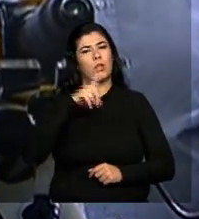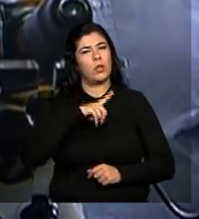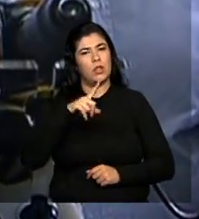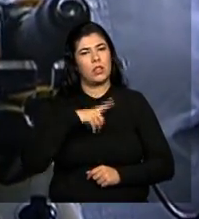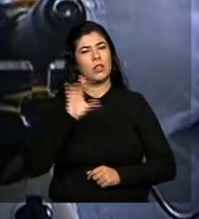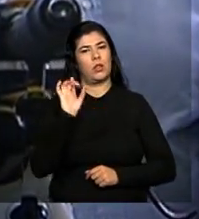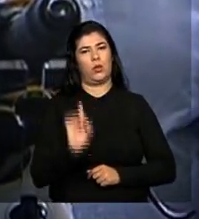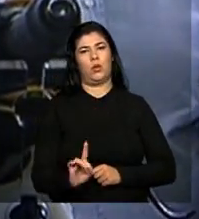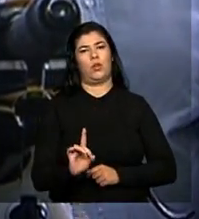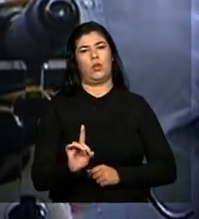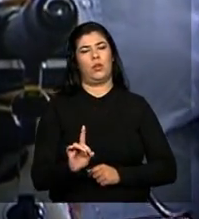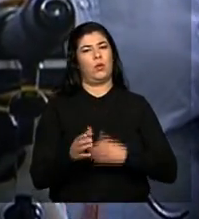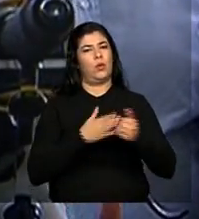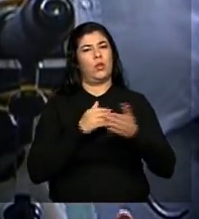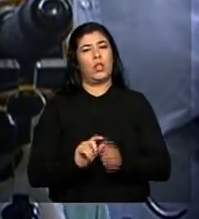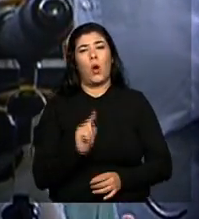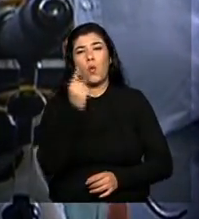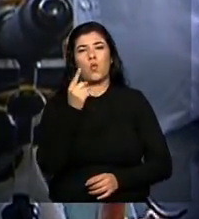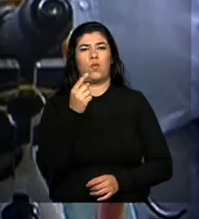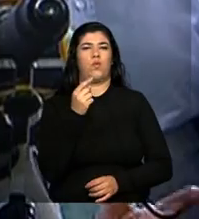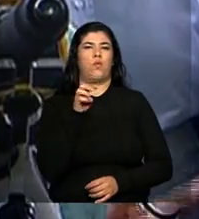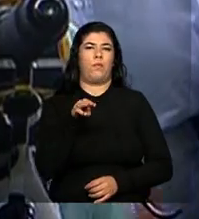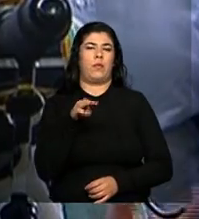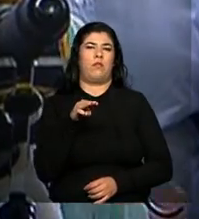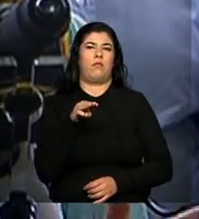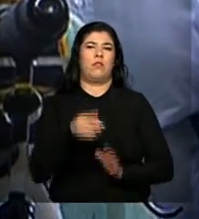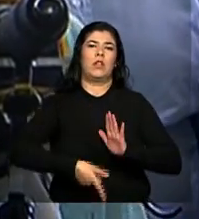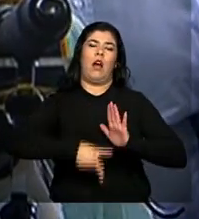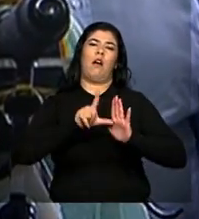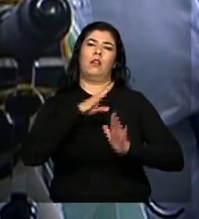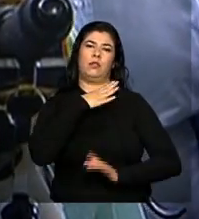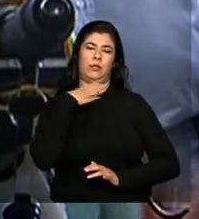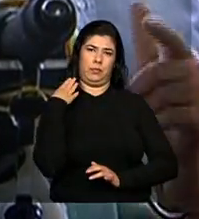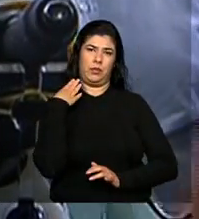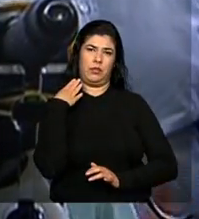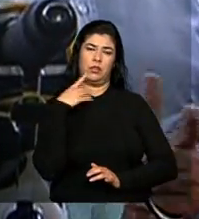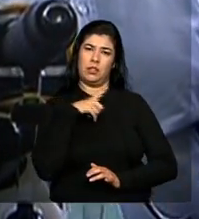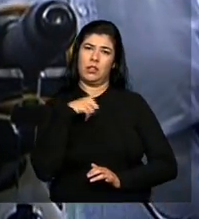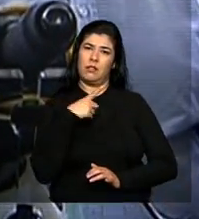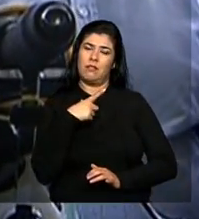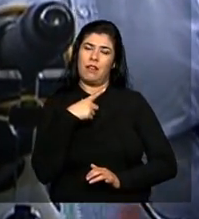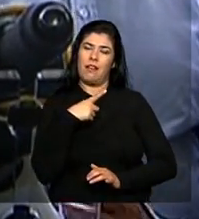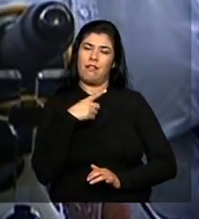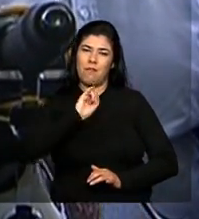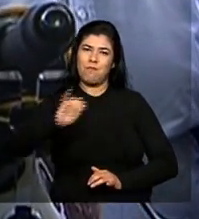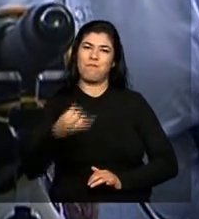né? Até um minuto antes da inexorável morte, né? De procurar ser feliz.